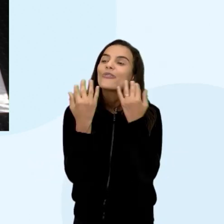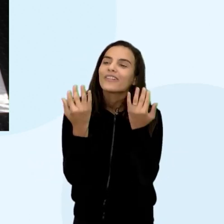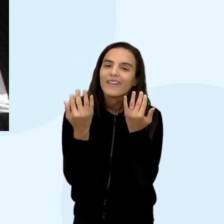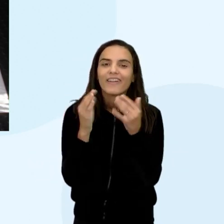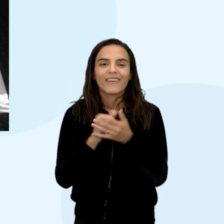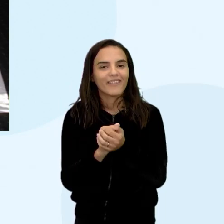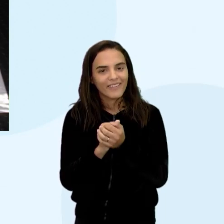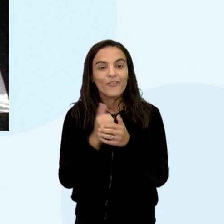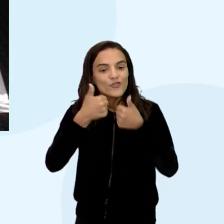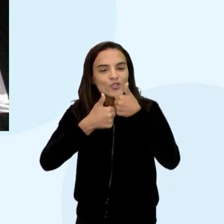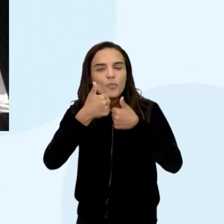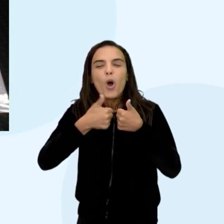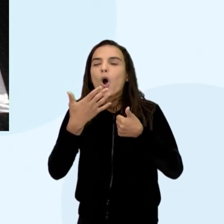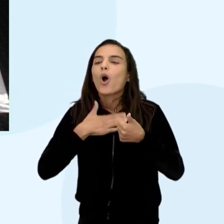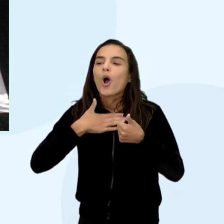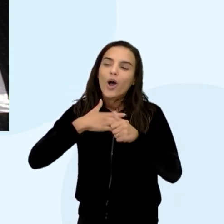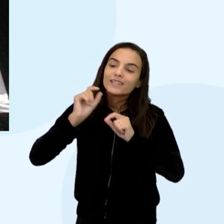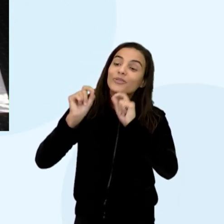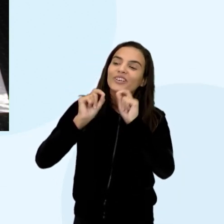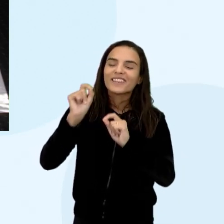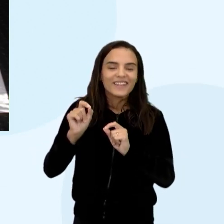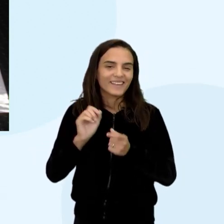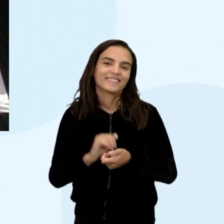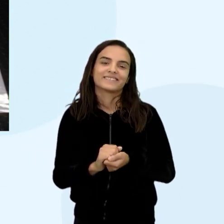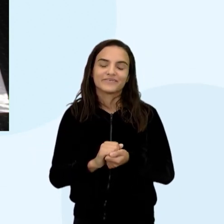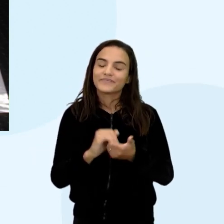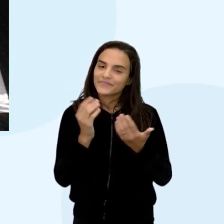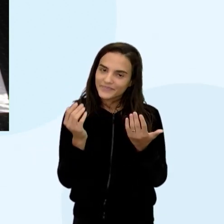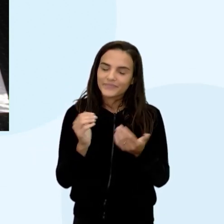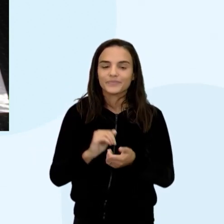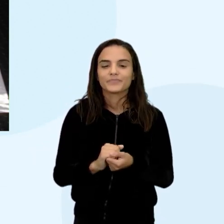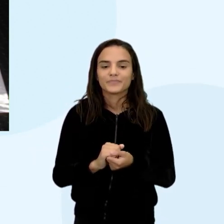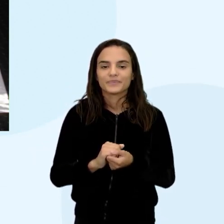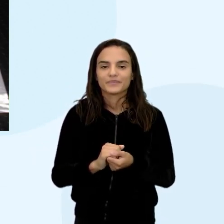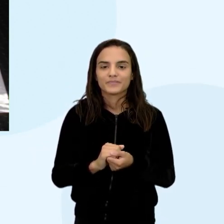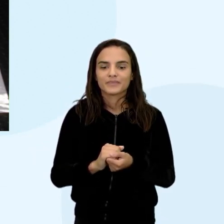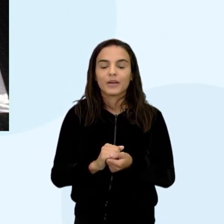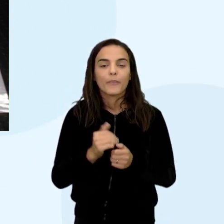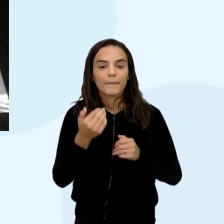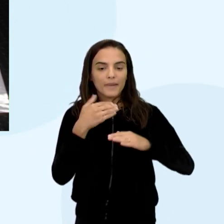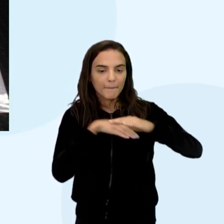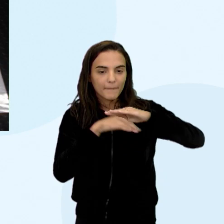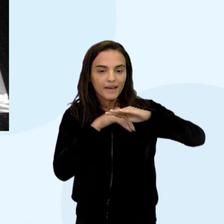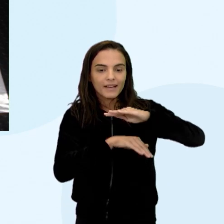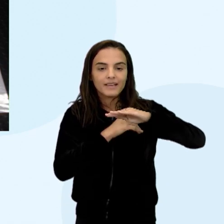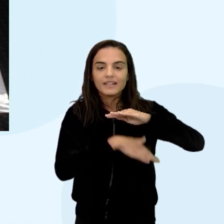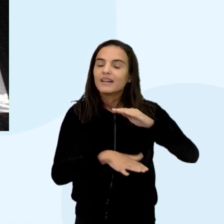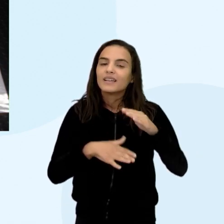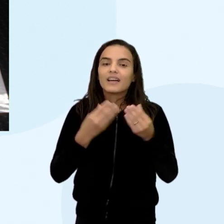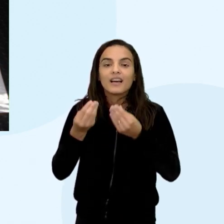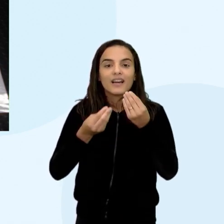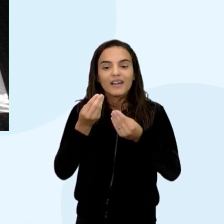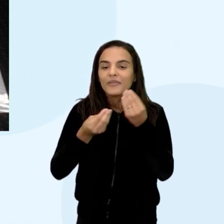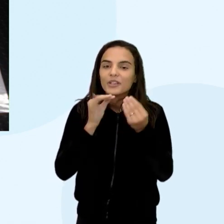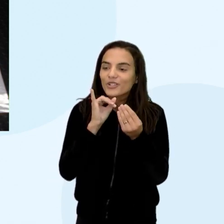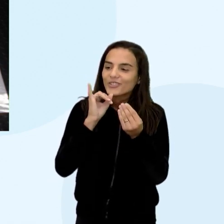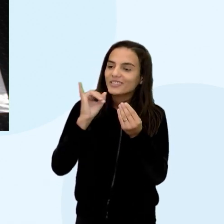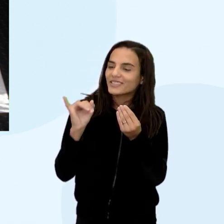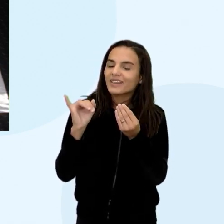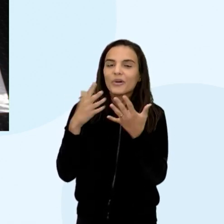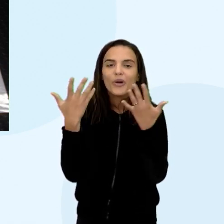ele torce, tá entendendo? Então, quer dizer, a pasta é uma forma dele